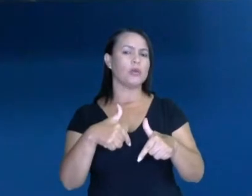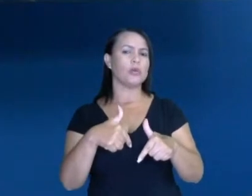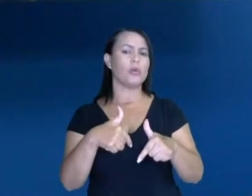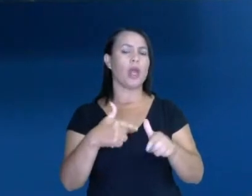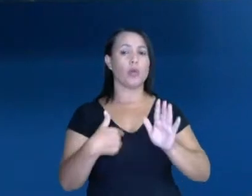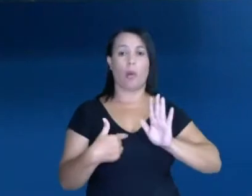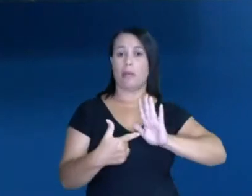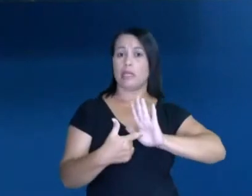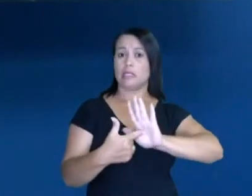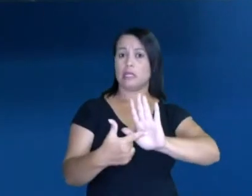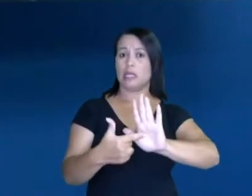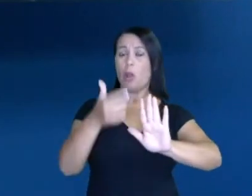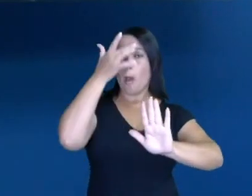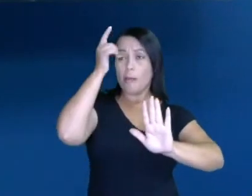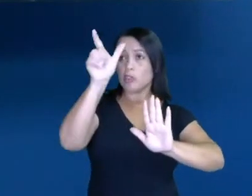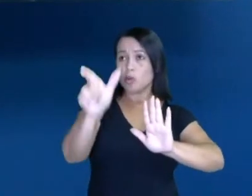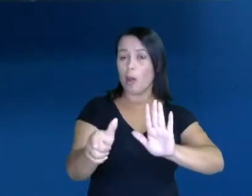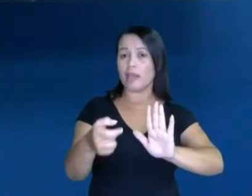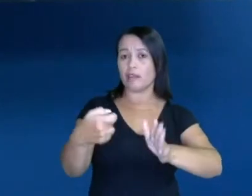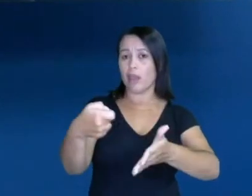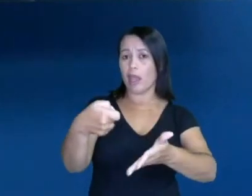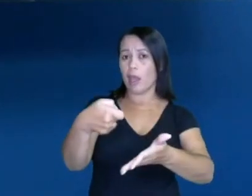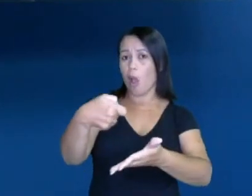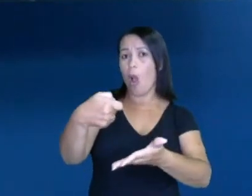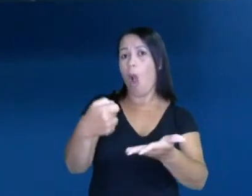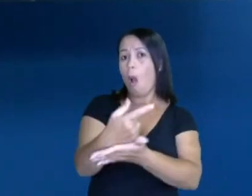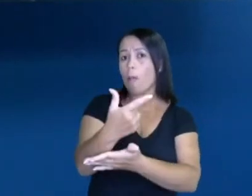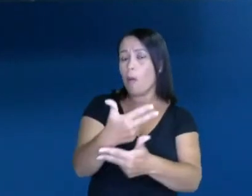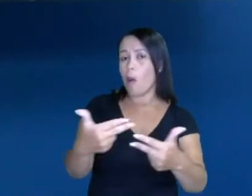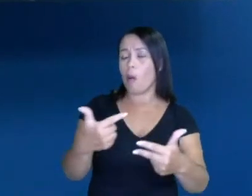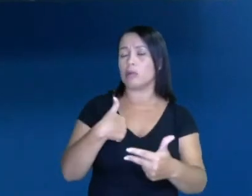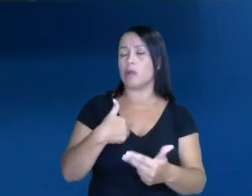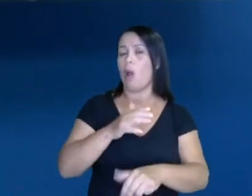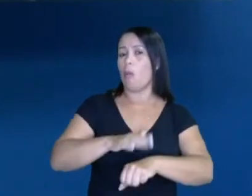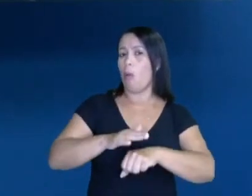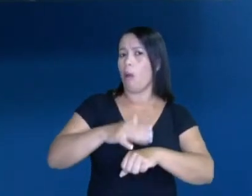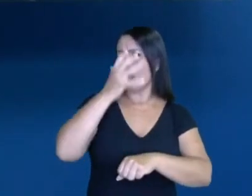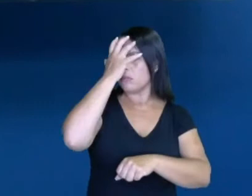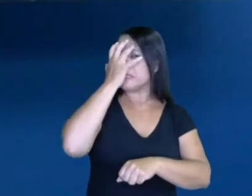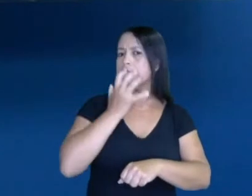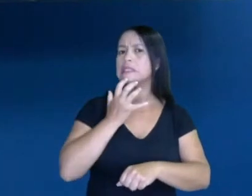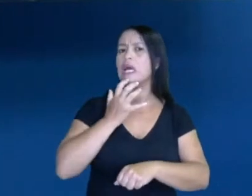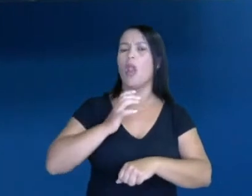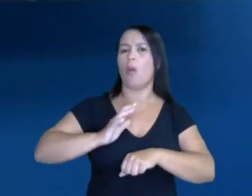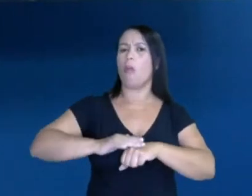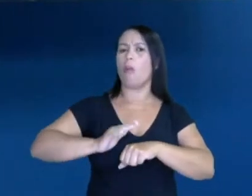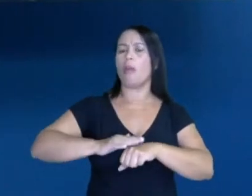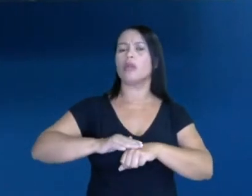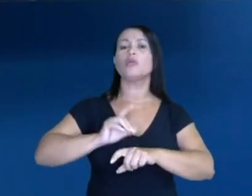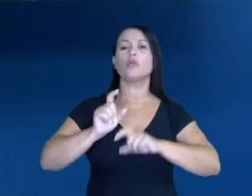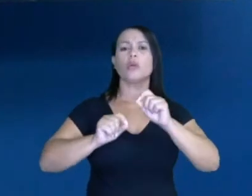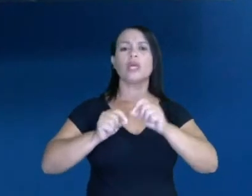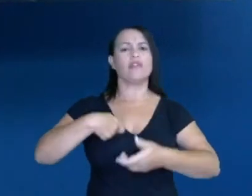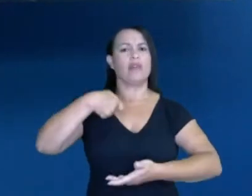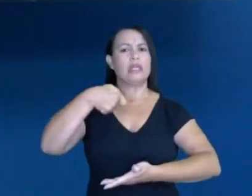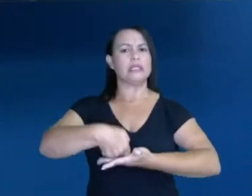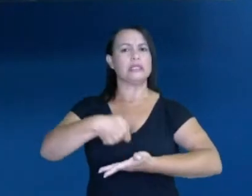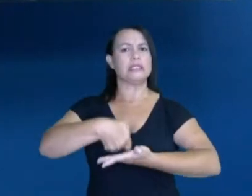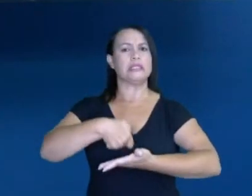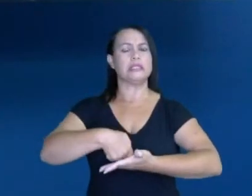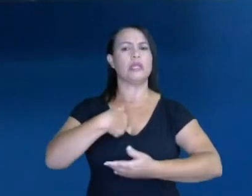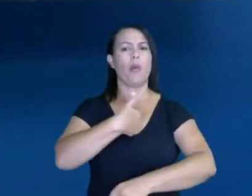fazendo uma apresentação para clientes. Nesse momento, é um momento mais sério. Então, esse momento ele vai exigir